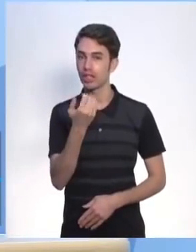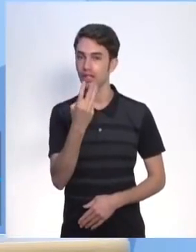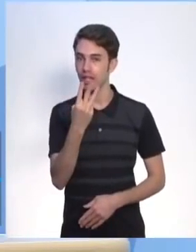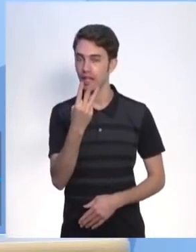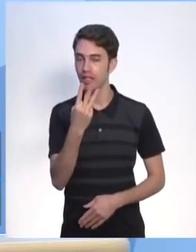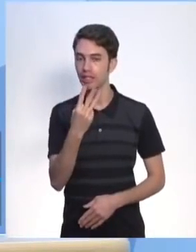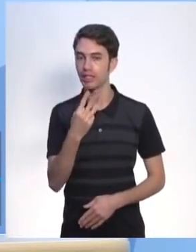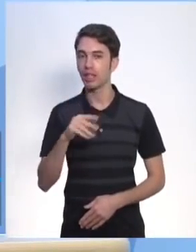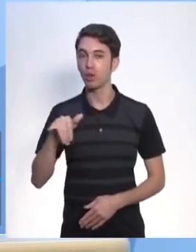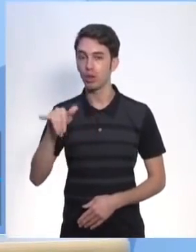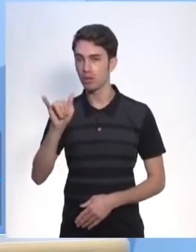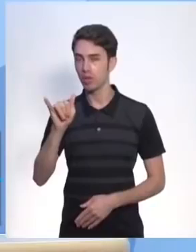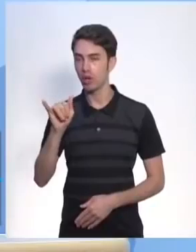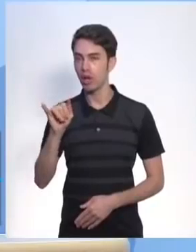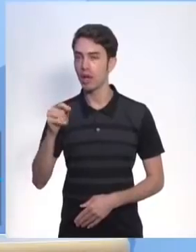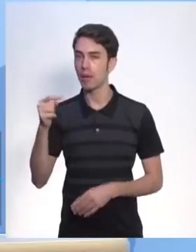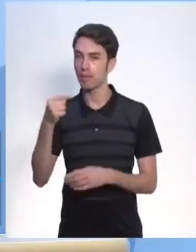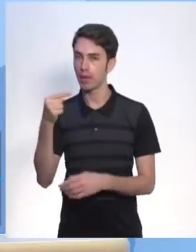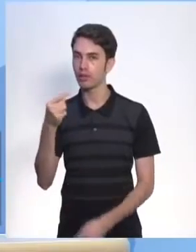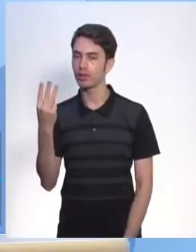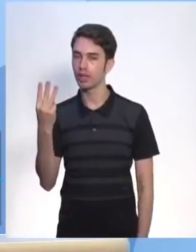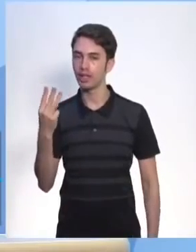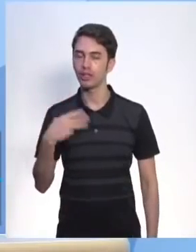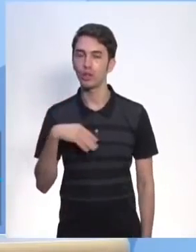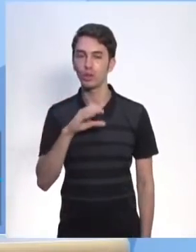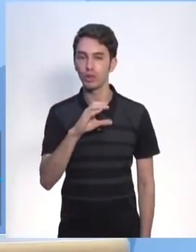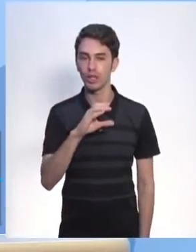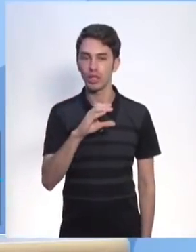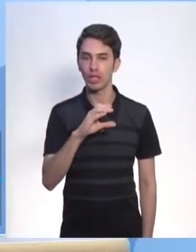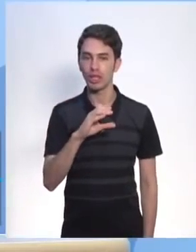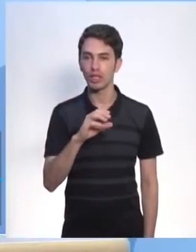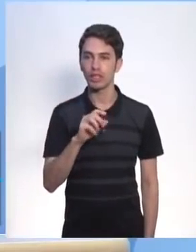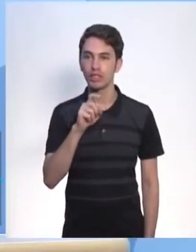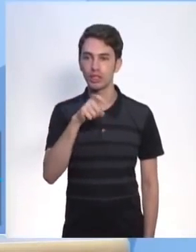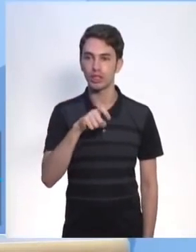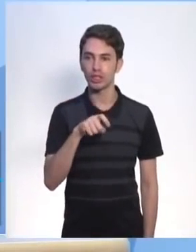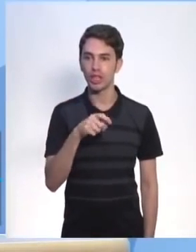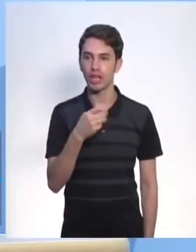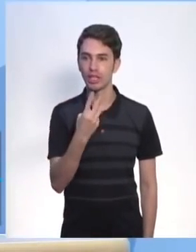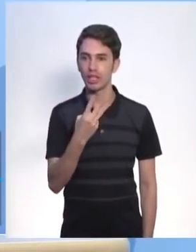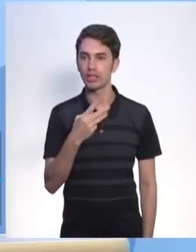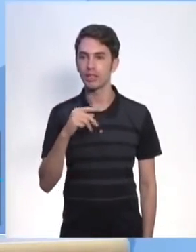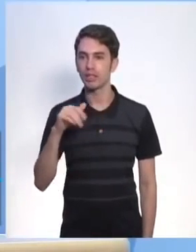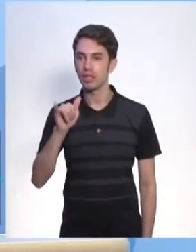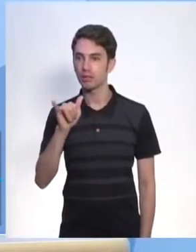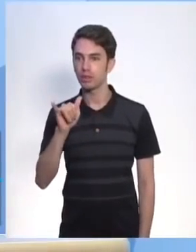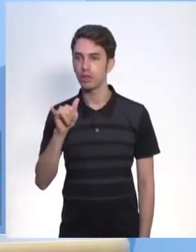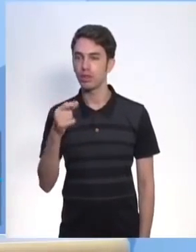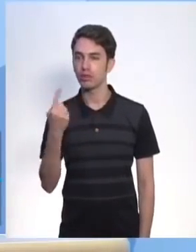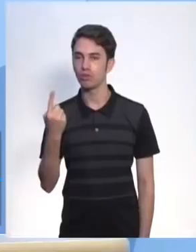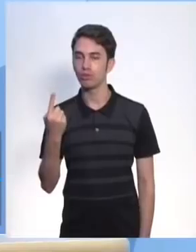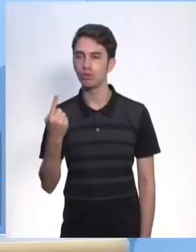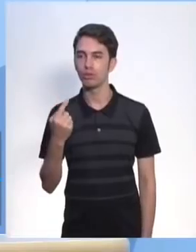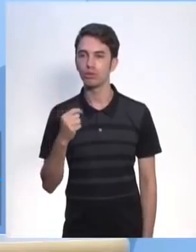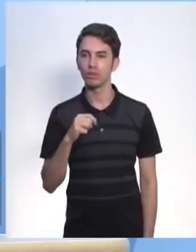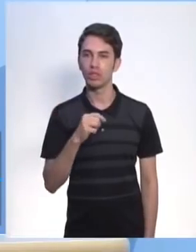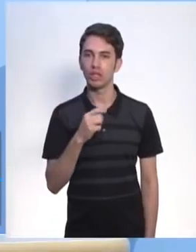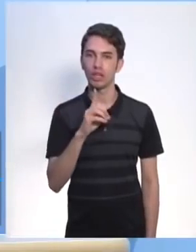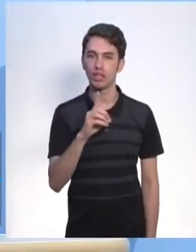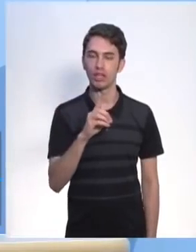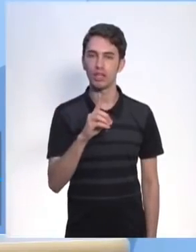e o y é menos 3. O C, x é 3 e y é 1. E na